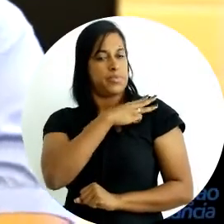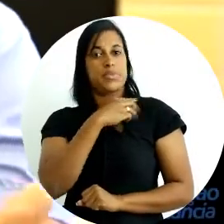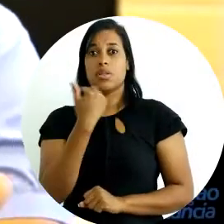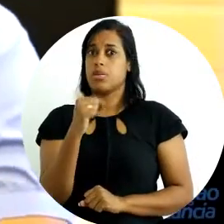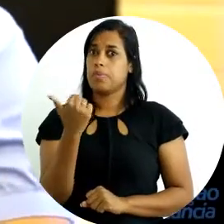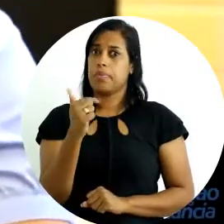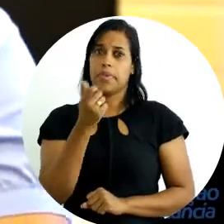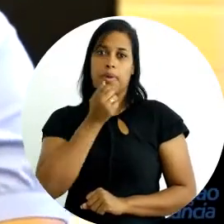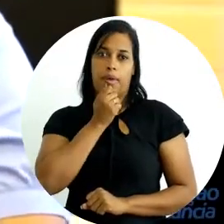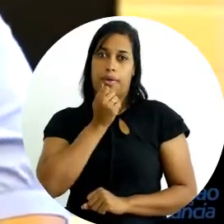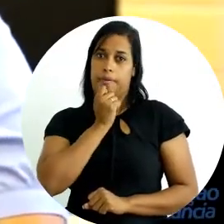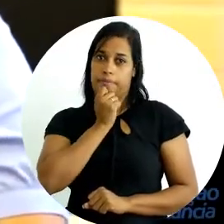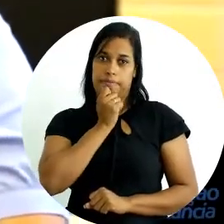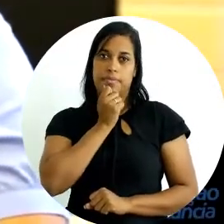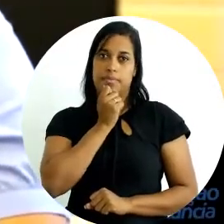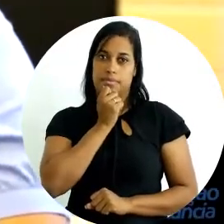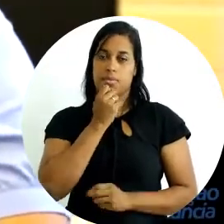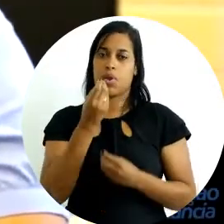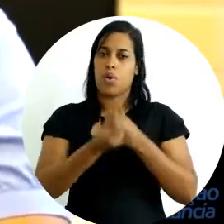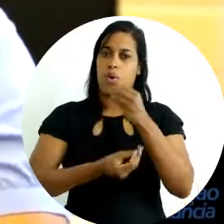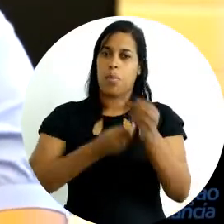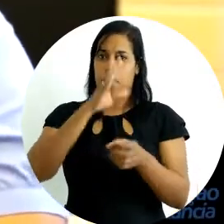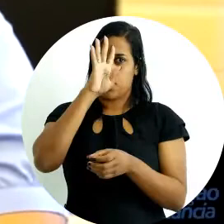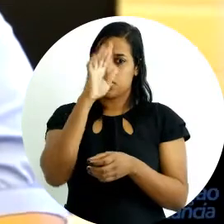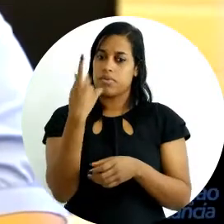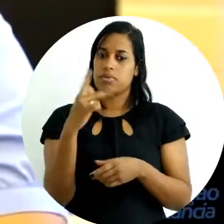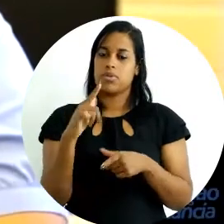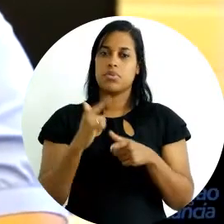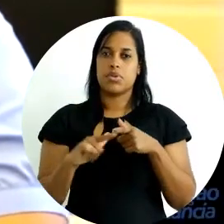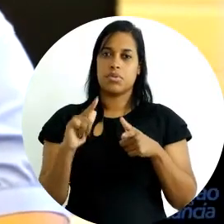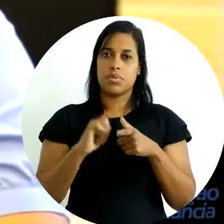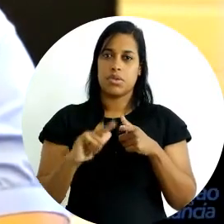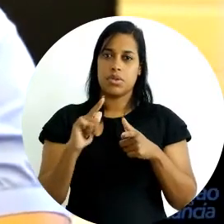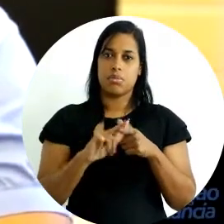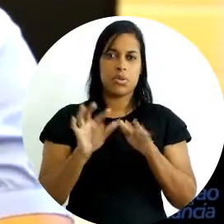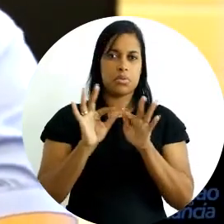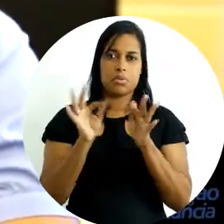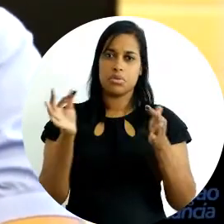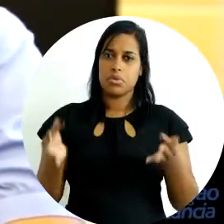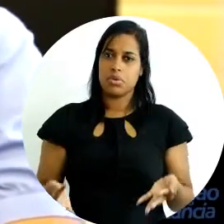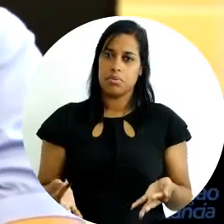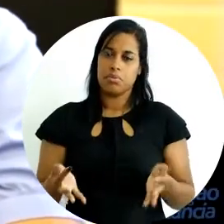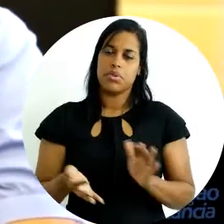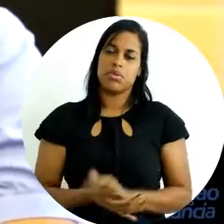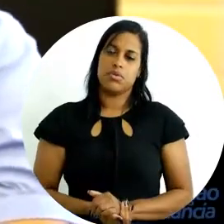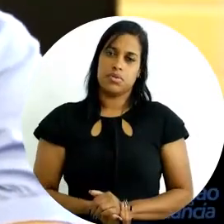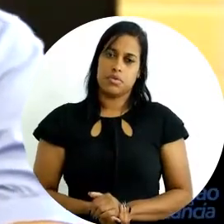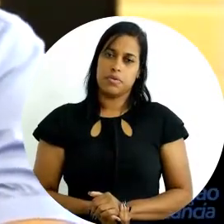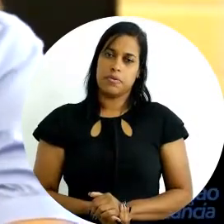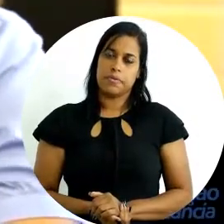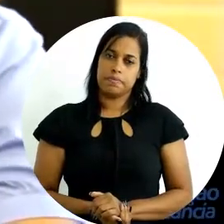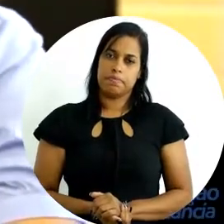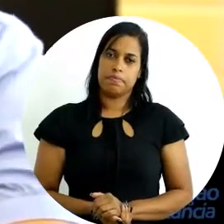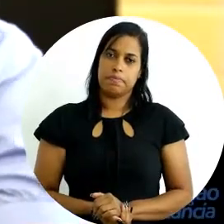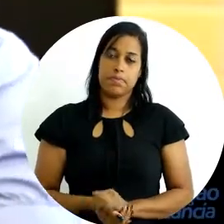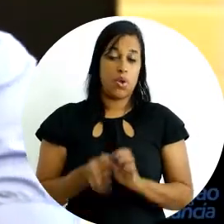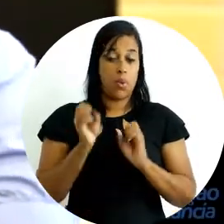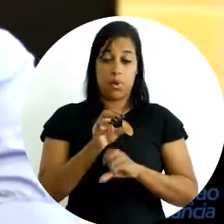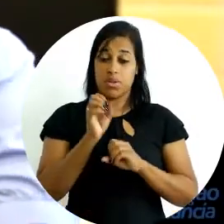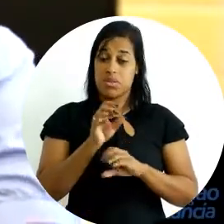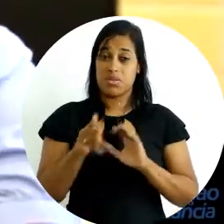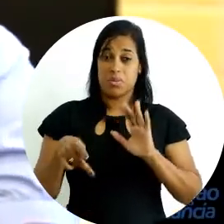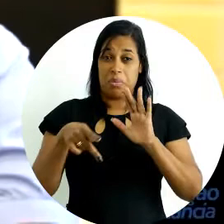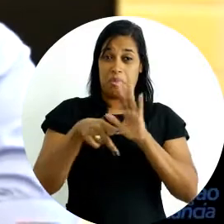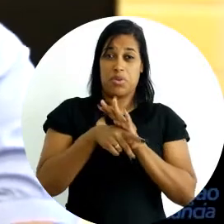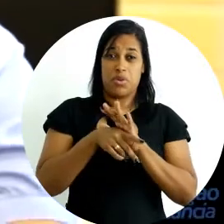E o curso secundarista não existia. Como resolver este problema? Simples. Mais uma vez,